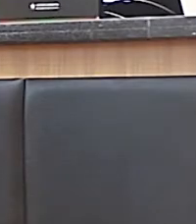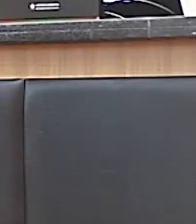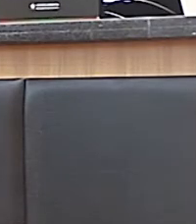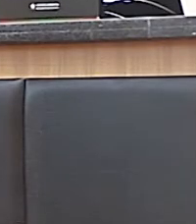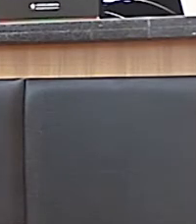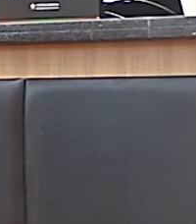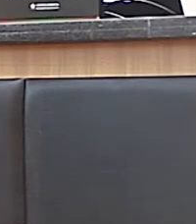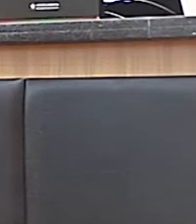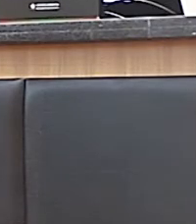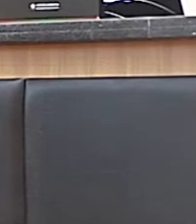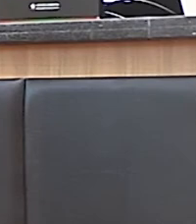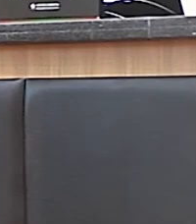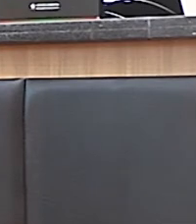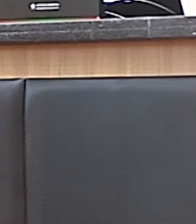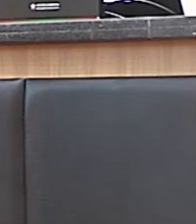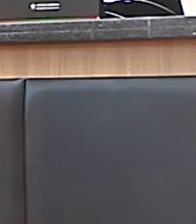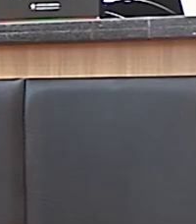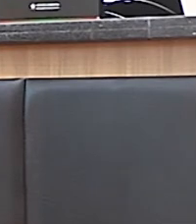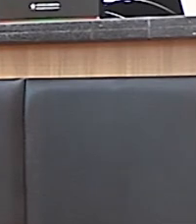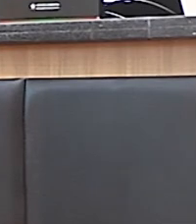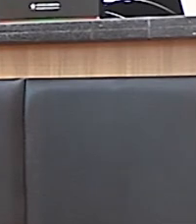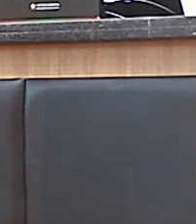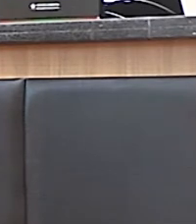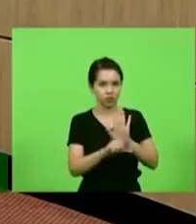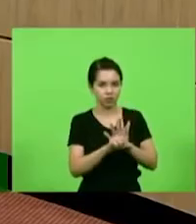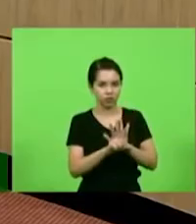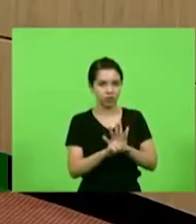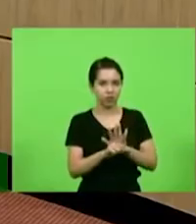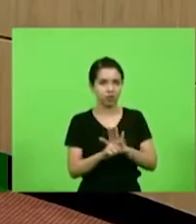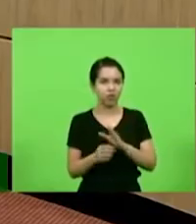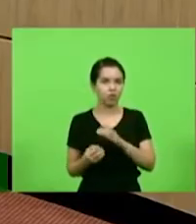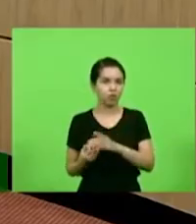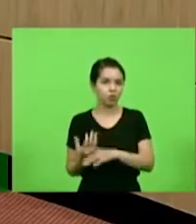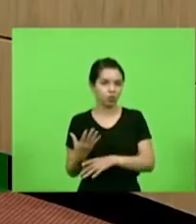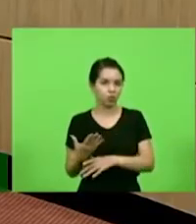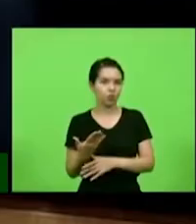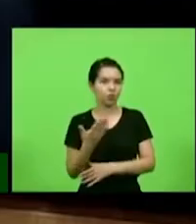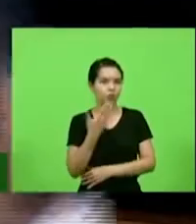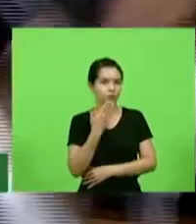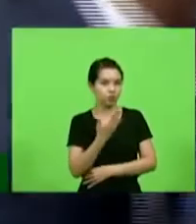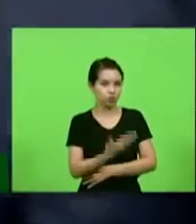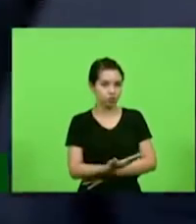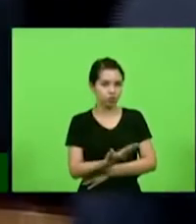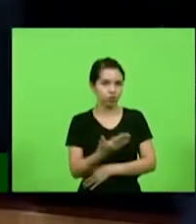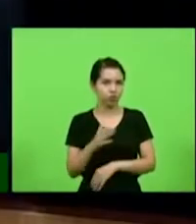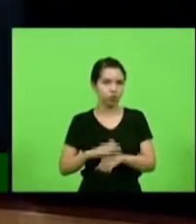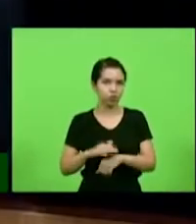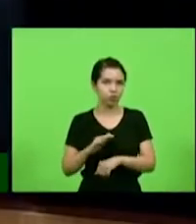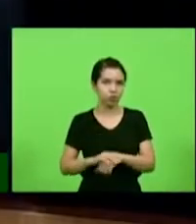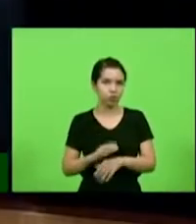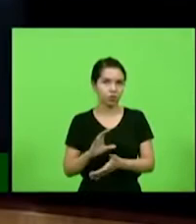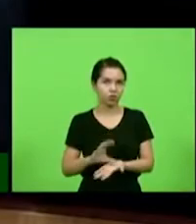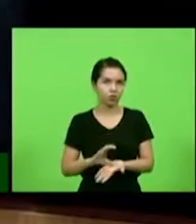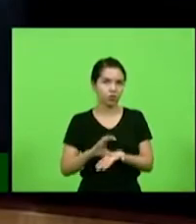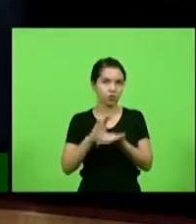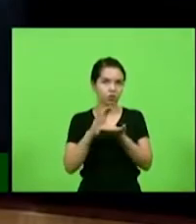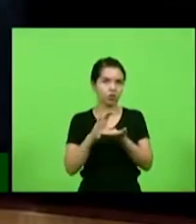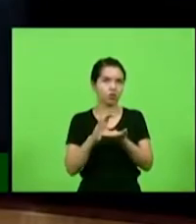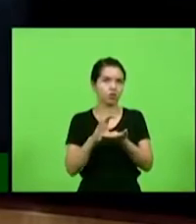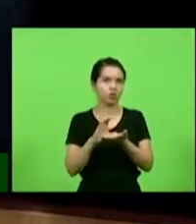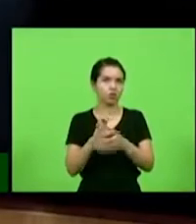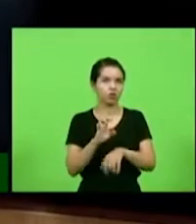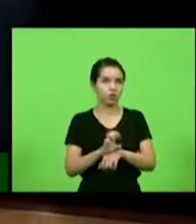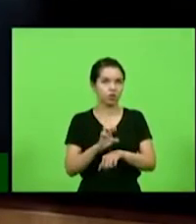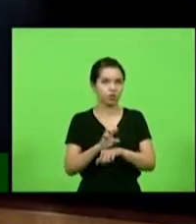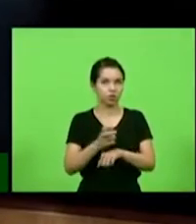o presidente e o vice-presidente do colegiado. Veio o pedido do próprio Conselho Estadual de Cultura. O